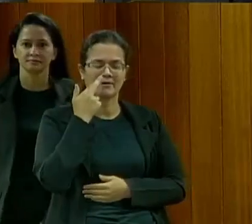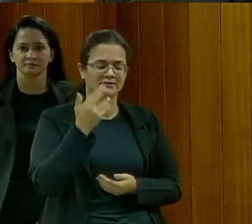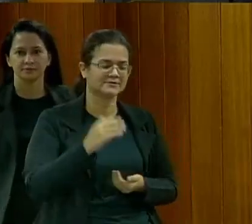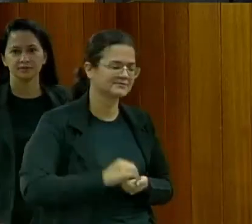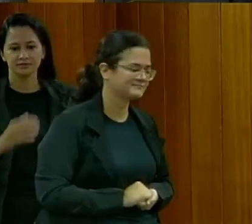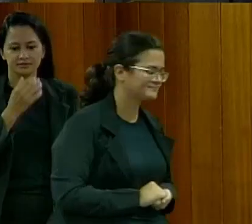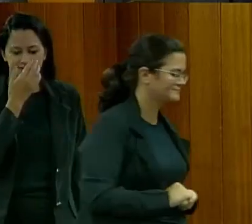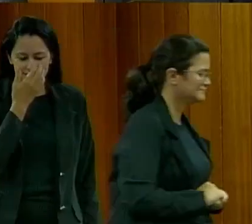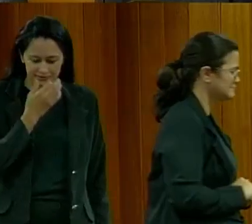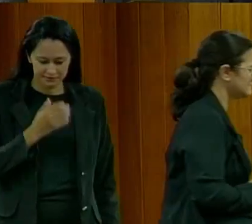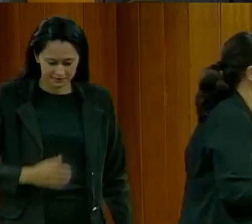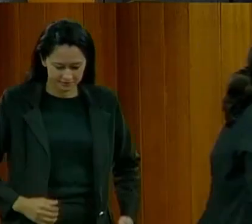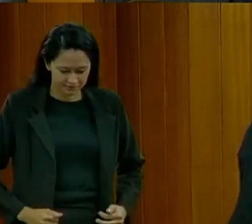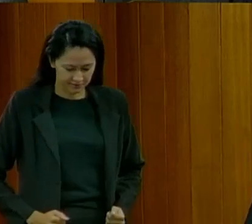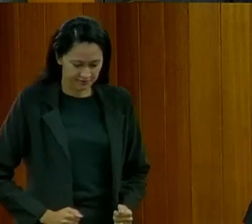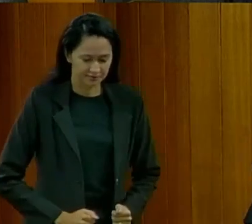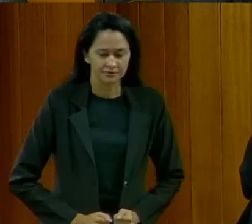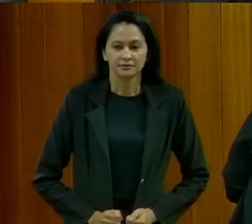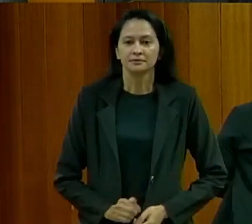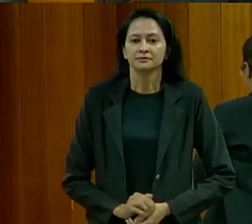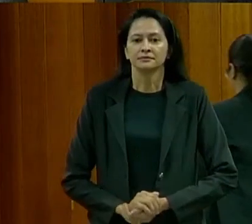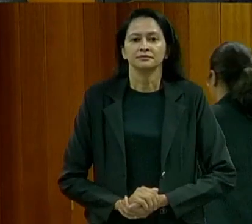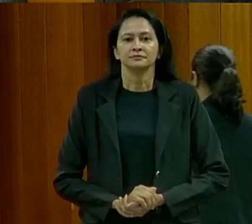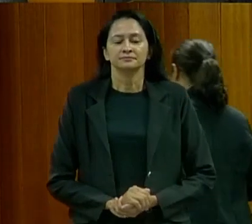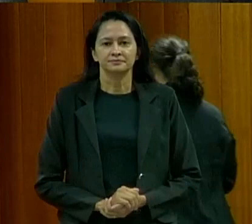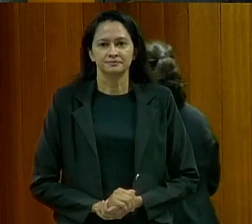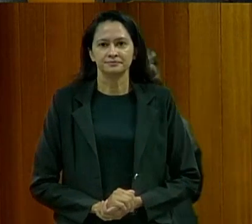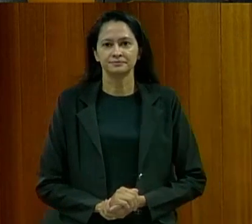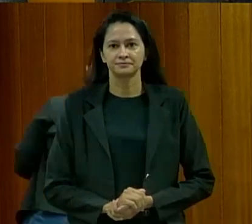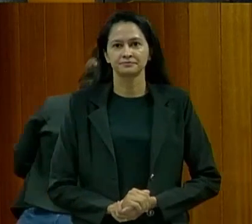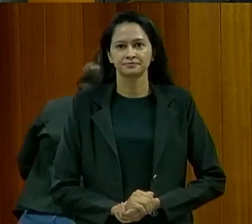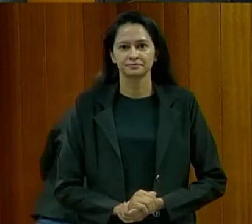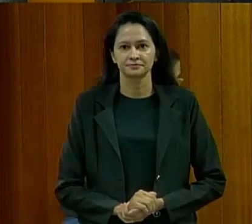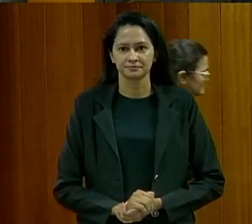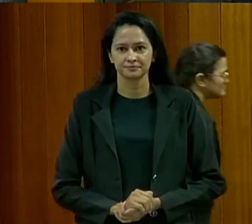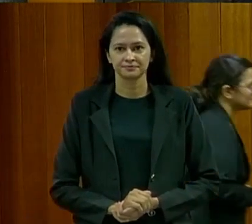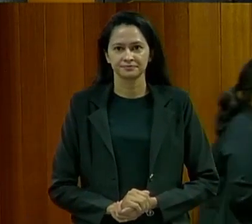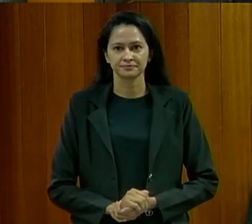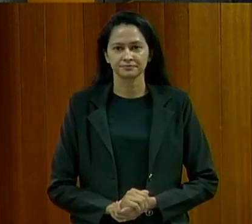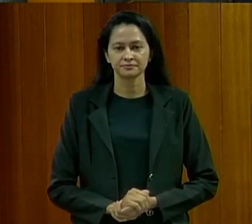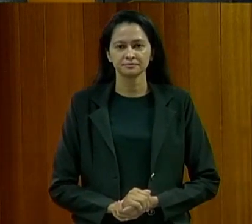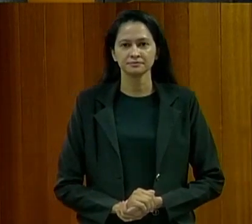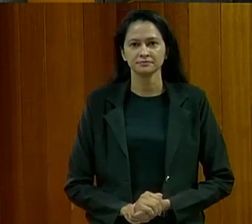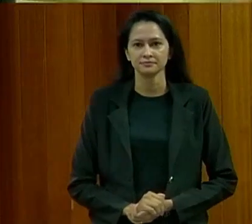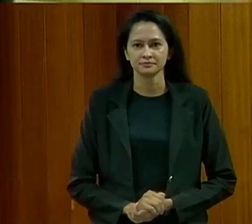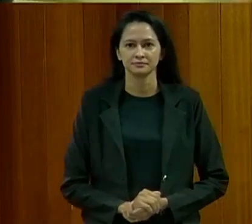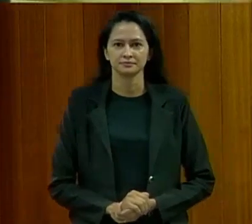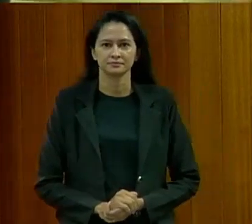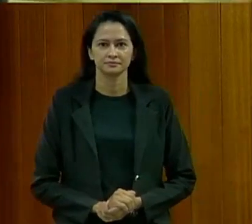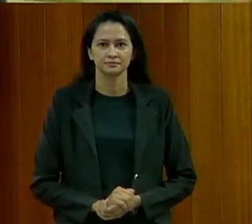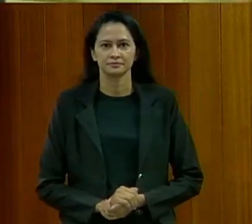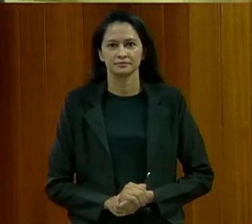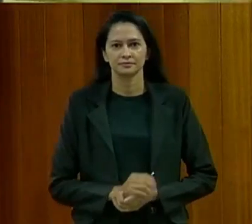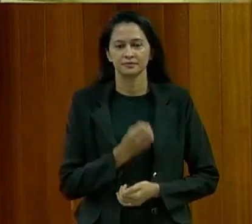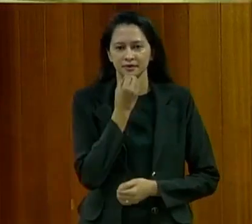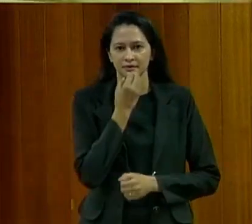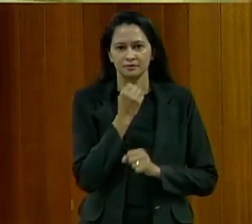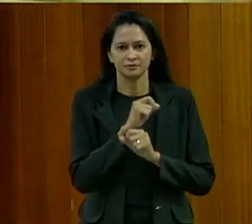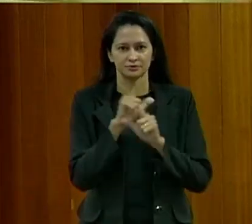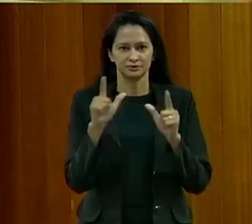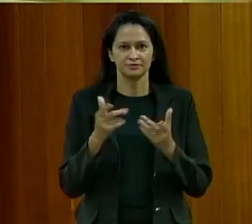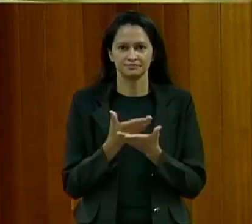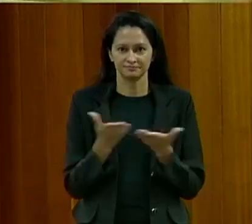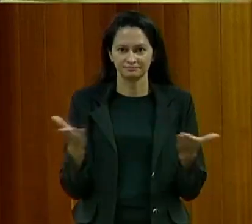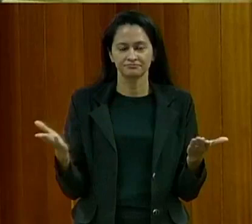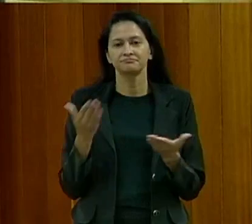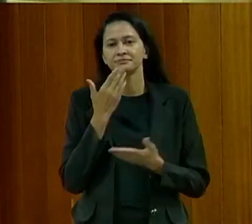Bom dia, presidente. Nós protocolizamos um requerimento nessa casa, direcionado a Semplan, para que se intensifique a fiscalização,